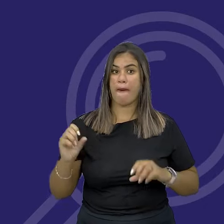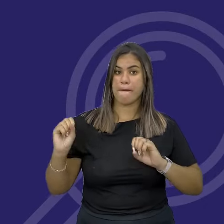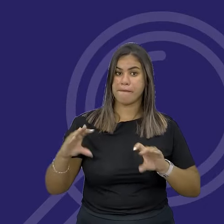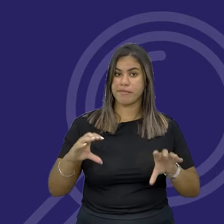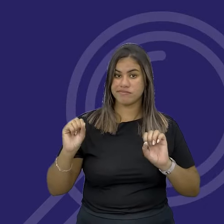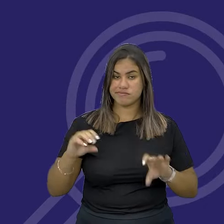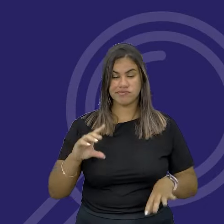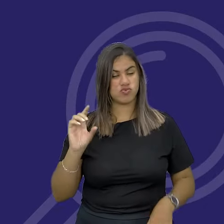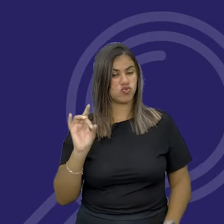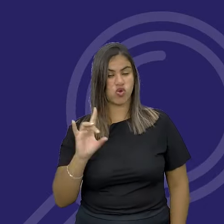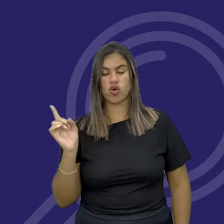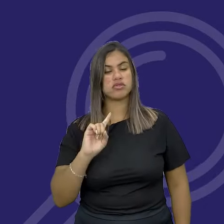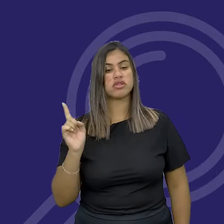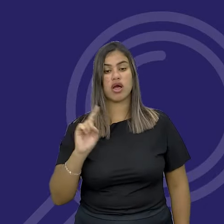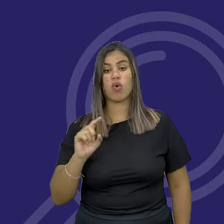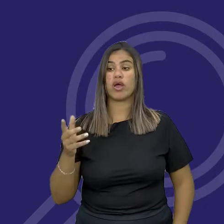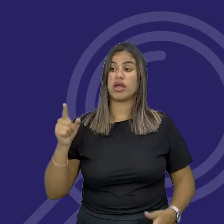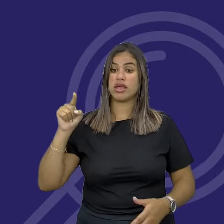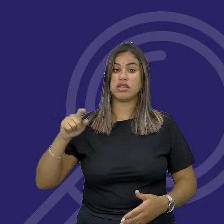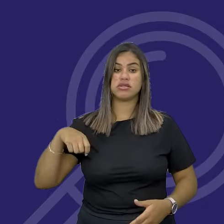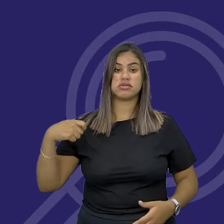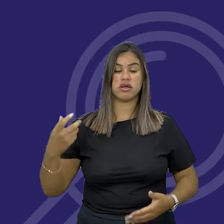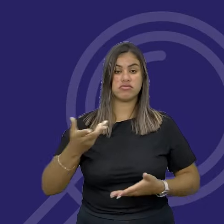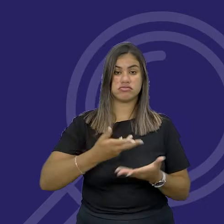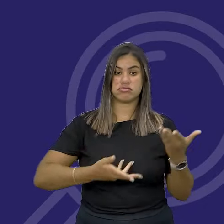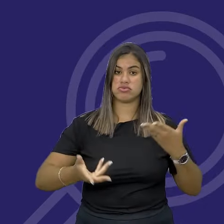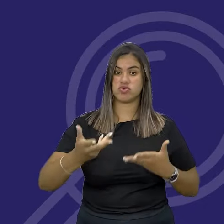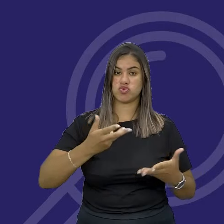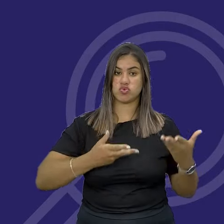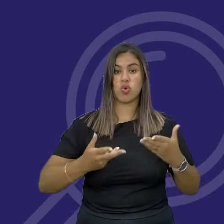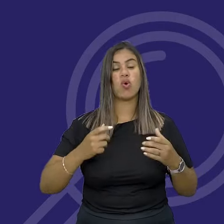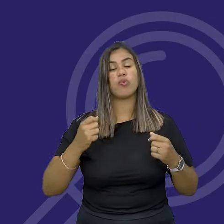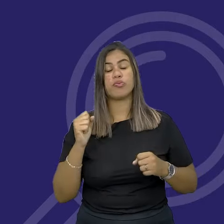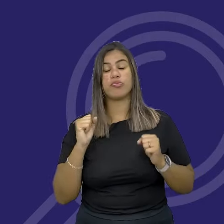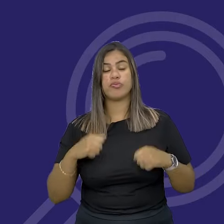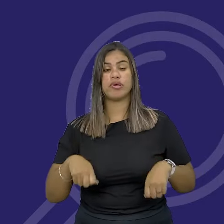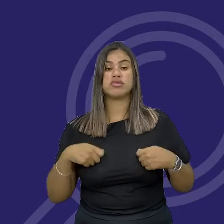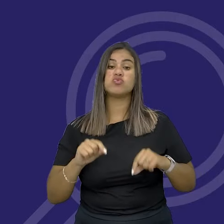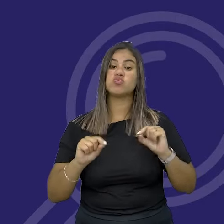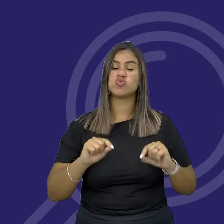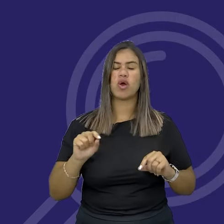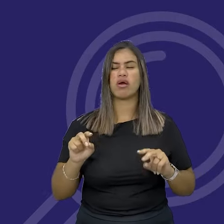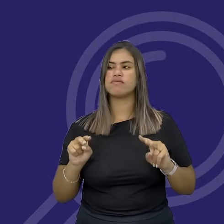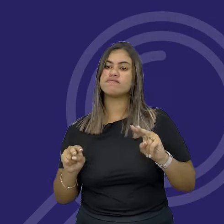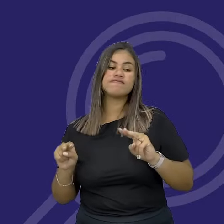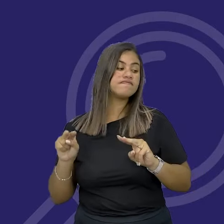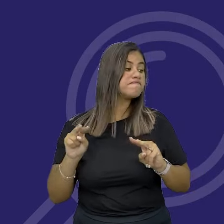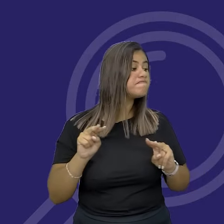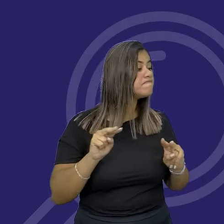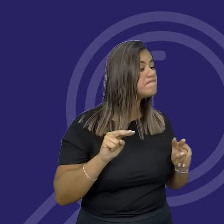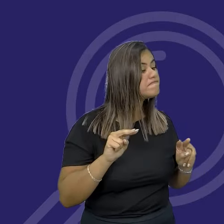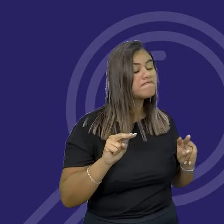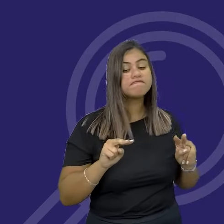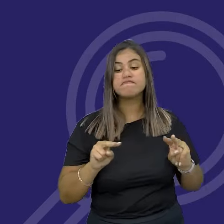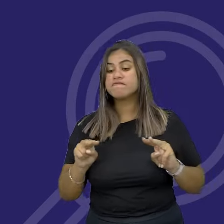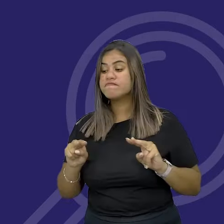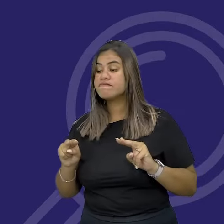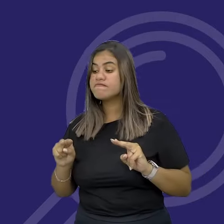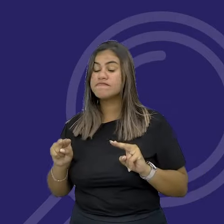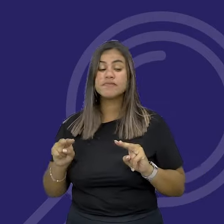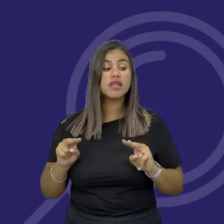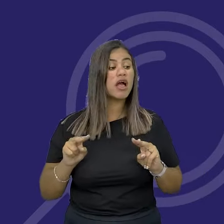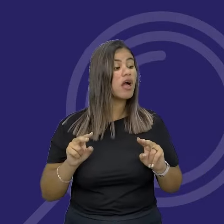tem que observar a turma, ele tem que incentivar, ele pode fazer perguntas pertinentes. Olha,